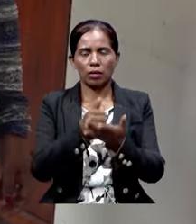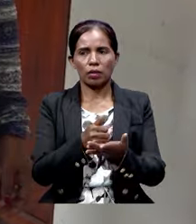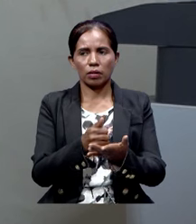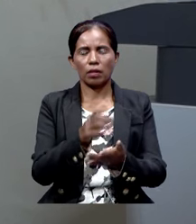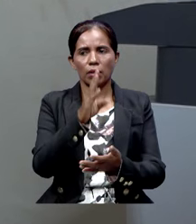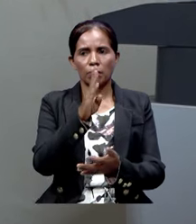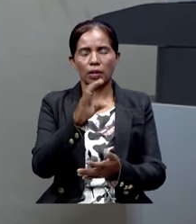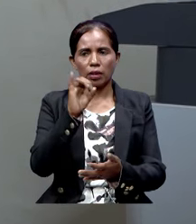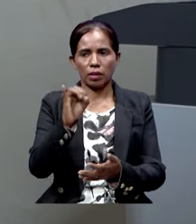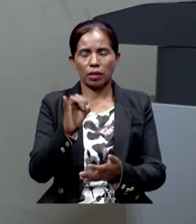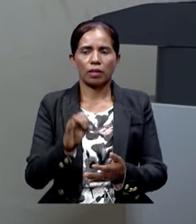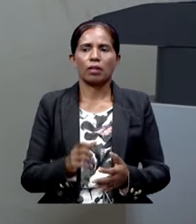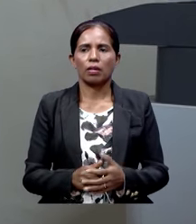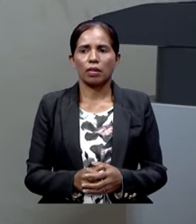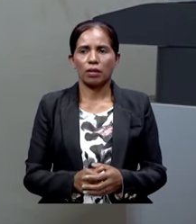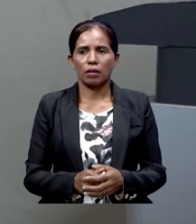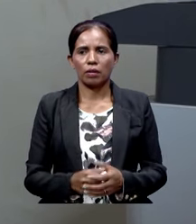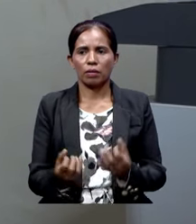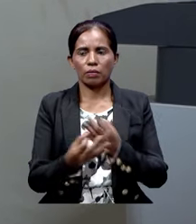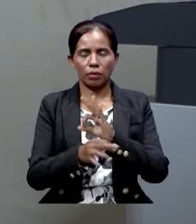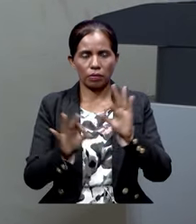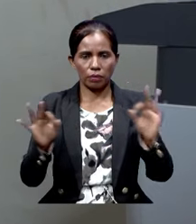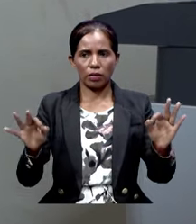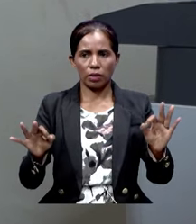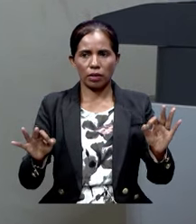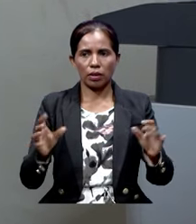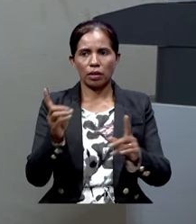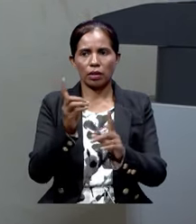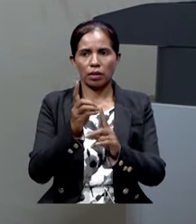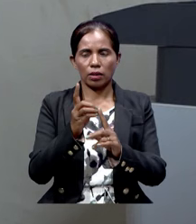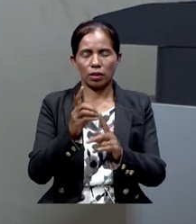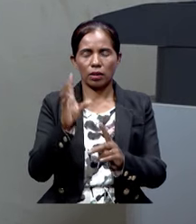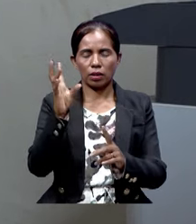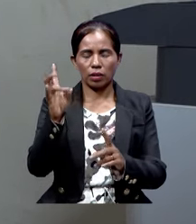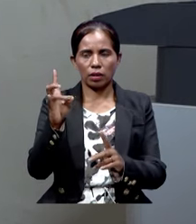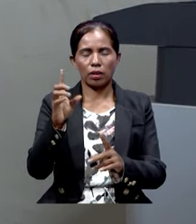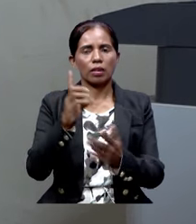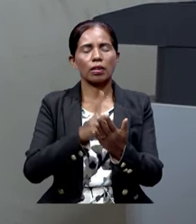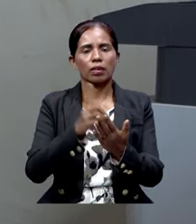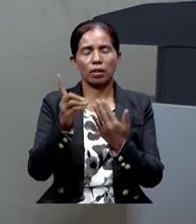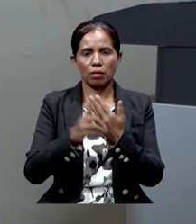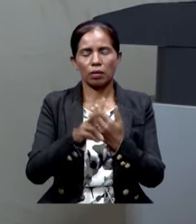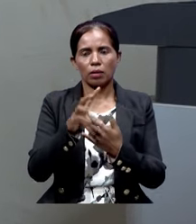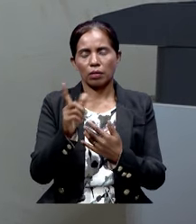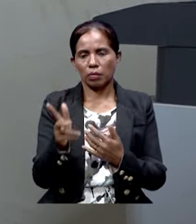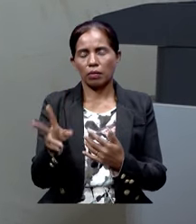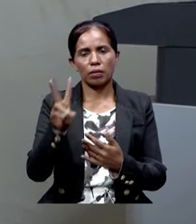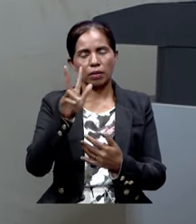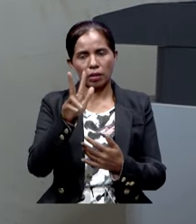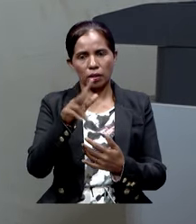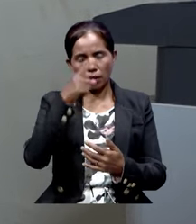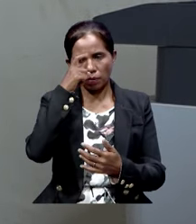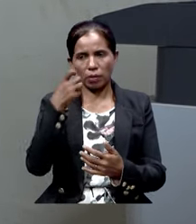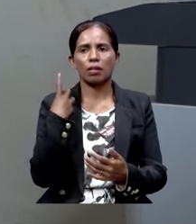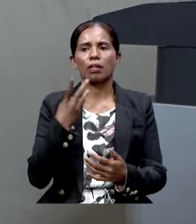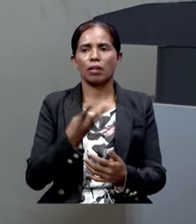bilhete de identidade ne foi in hotu iha 17 de dezembro 2023. Tamba ne maka